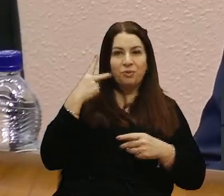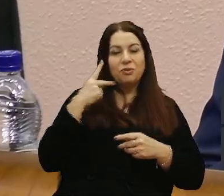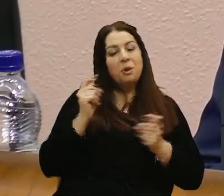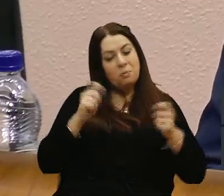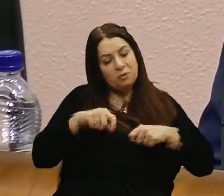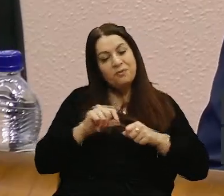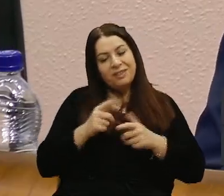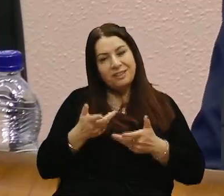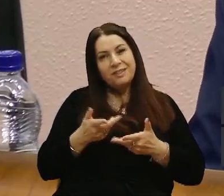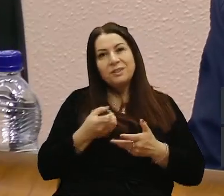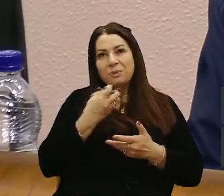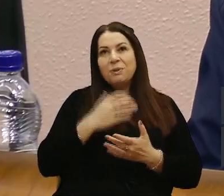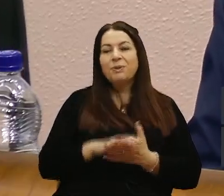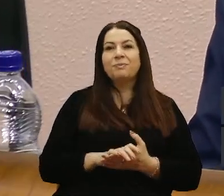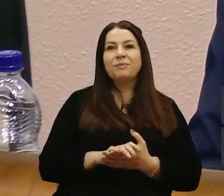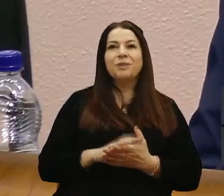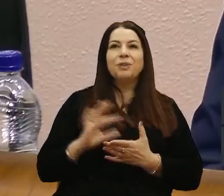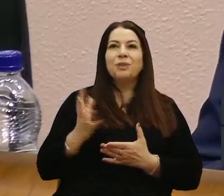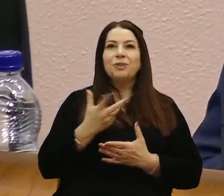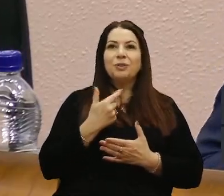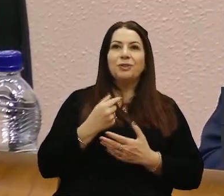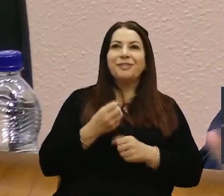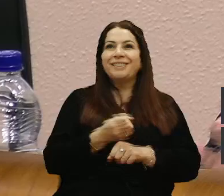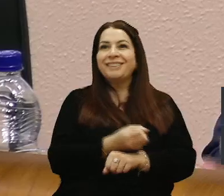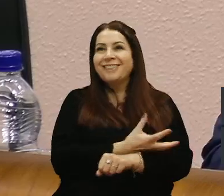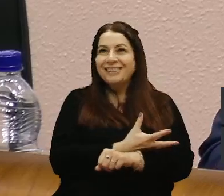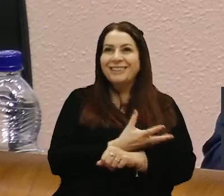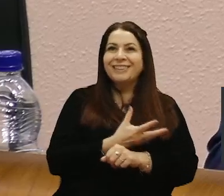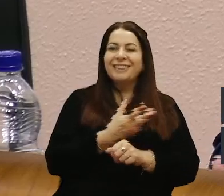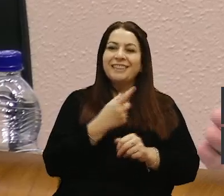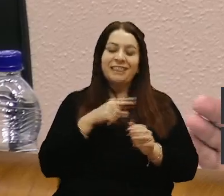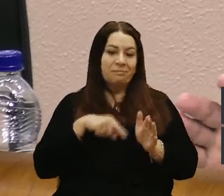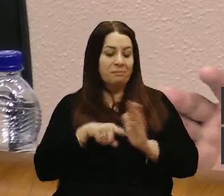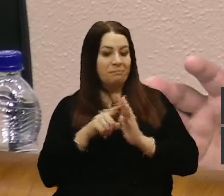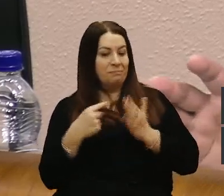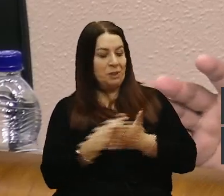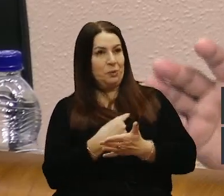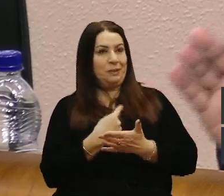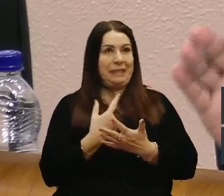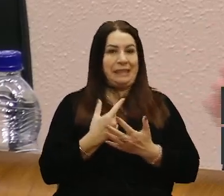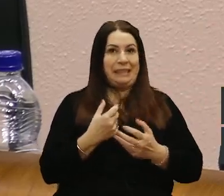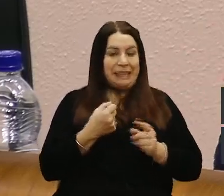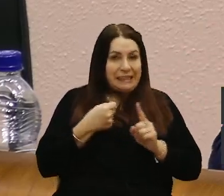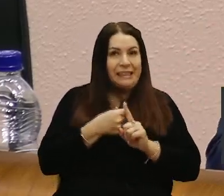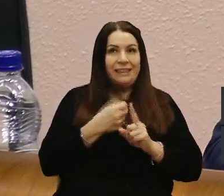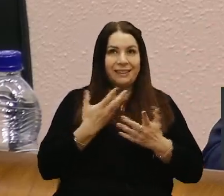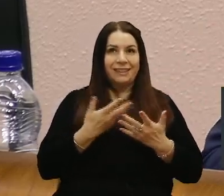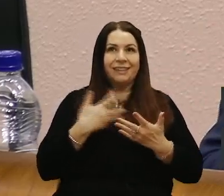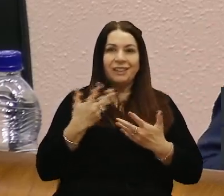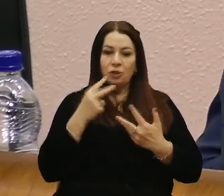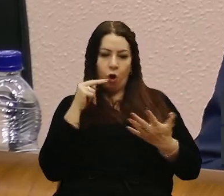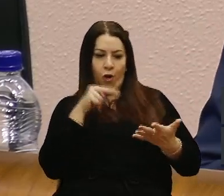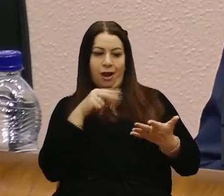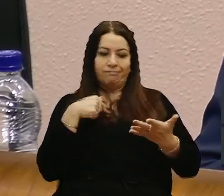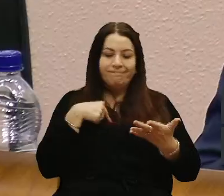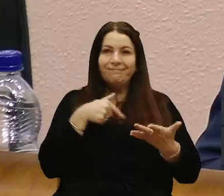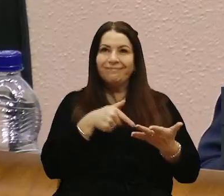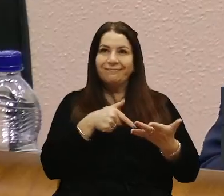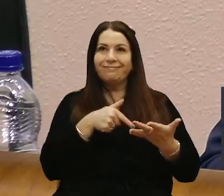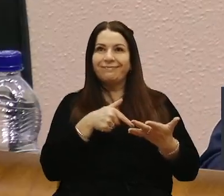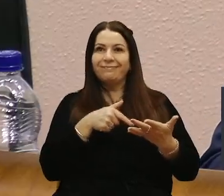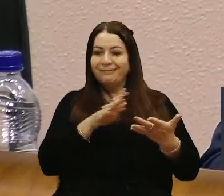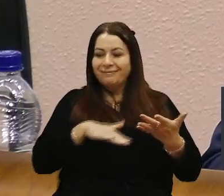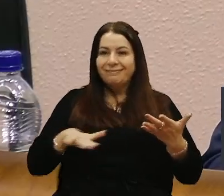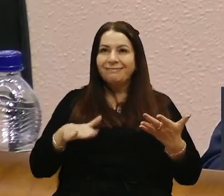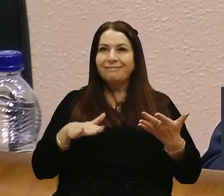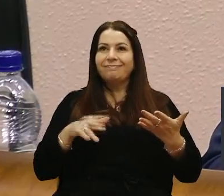possível fazer isso, que bom. Todo mundo ficou meio emocionado, né? Essa pergunta era uma pergunta muito impactante, né? Nós nos olharmos ali na